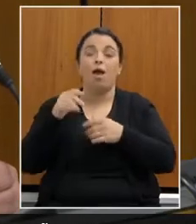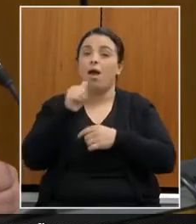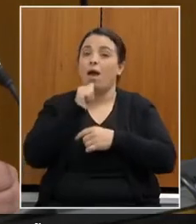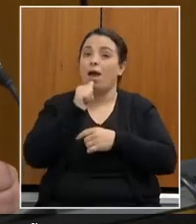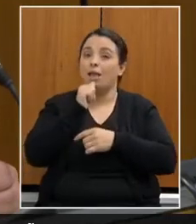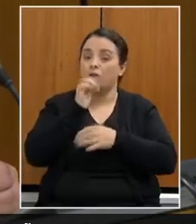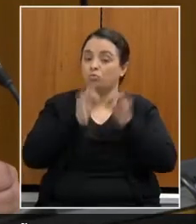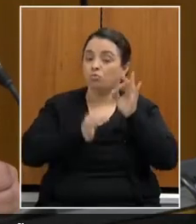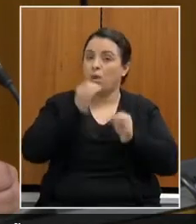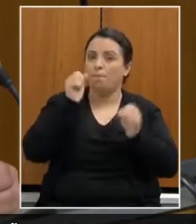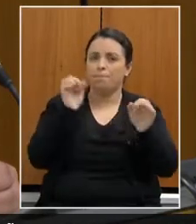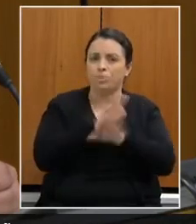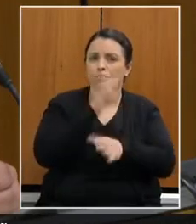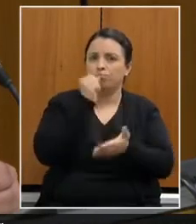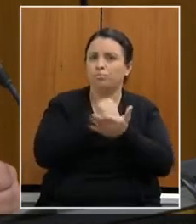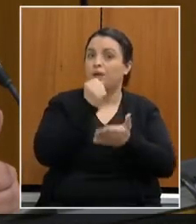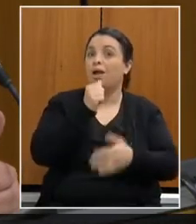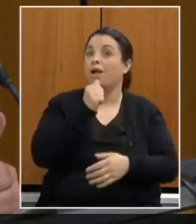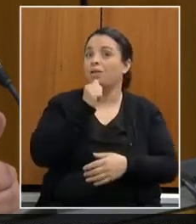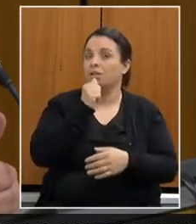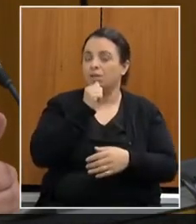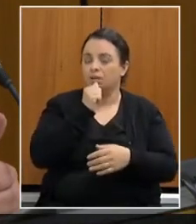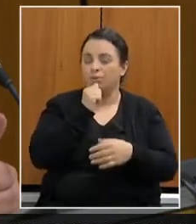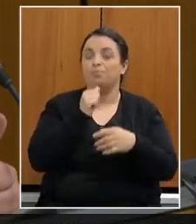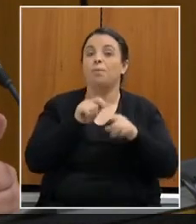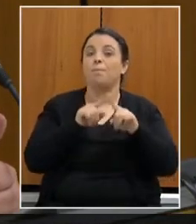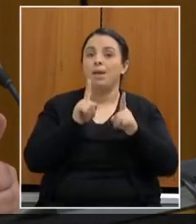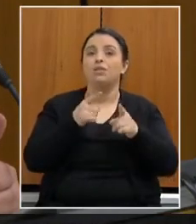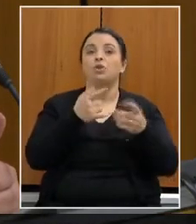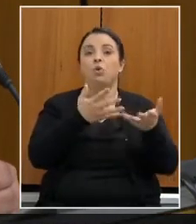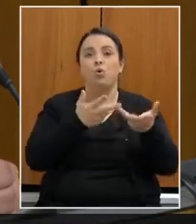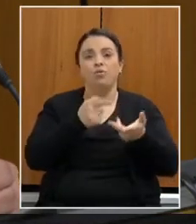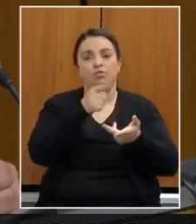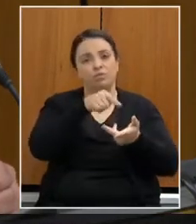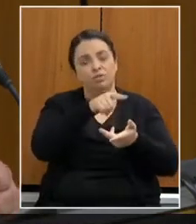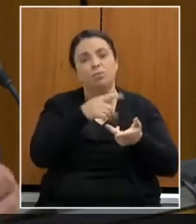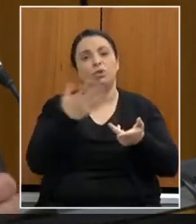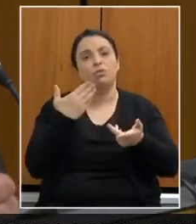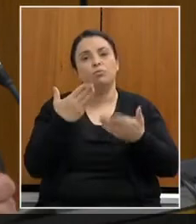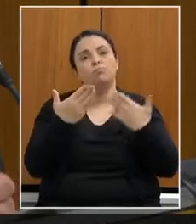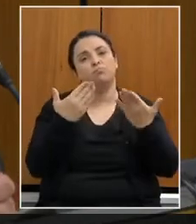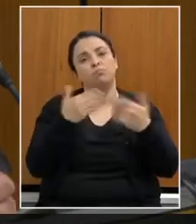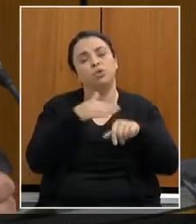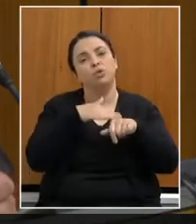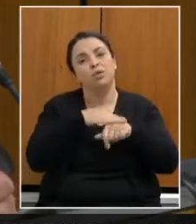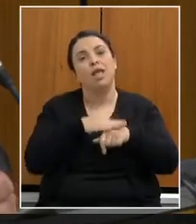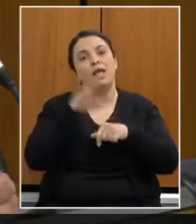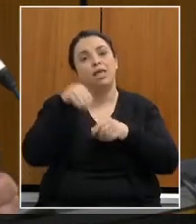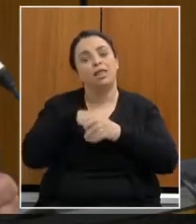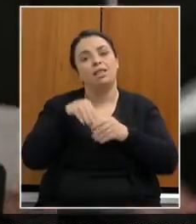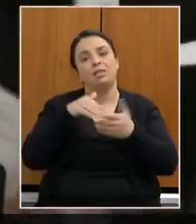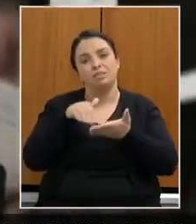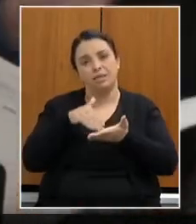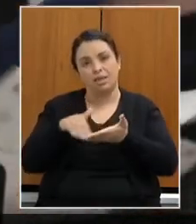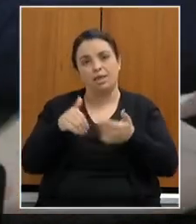está imprevisto isso aí mas convido o senhor para que a gente discuta isso a fundo aqui na secretaria